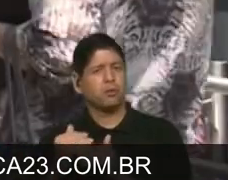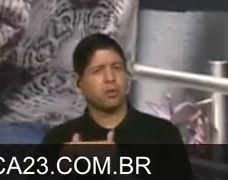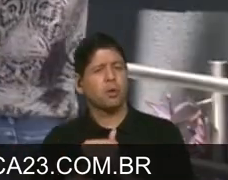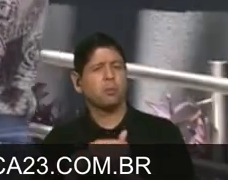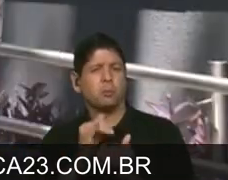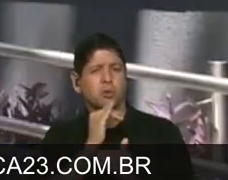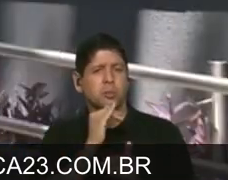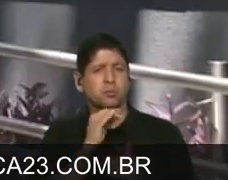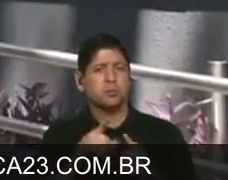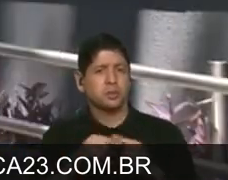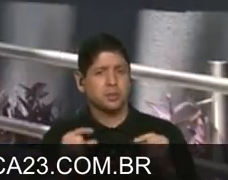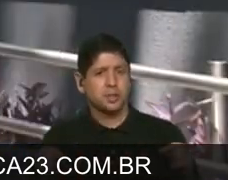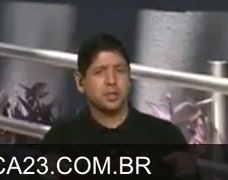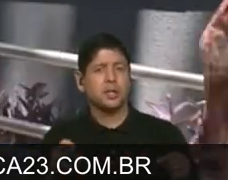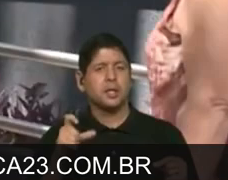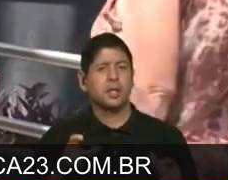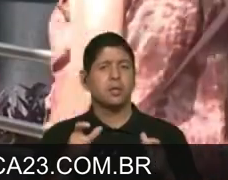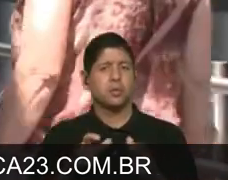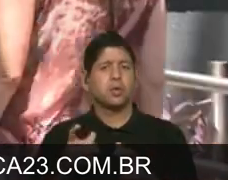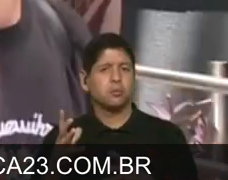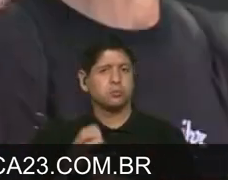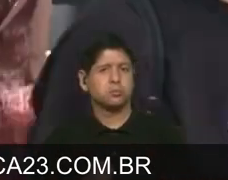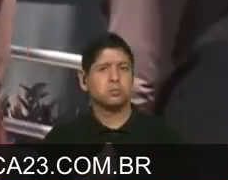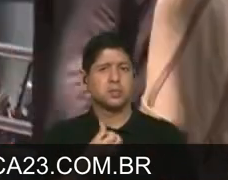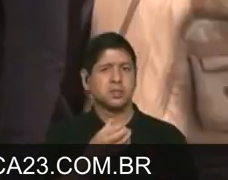exemplo, ao Distrito Federal, onde o índice é de